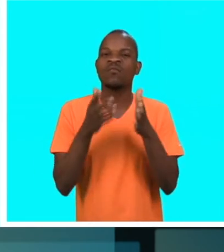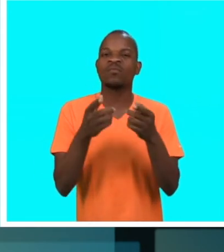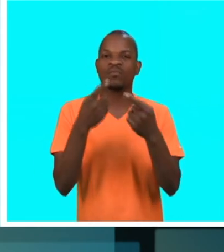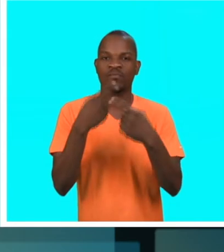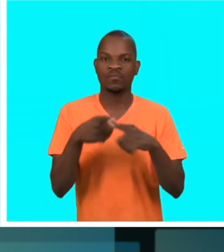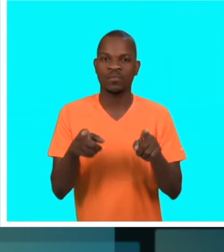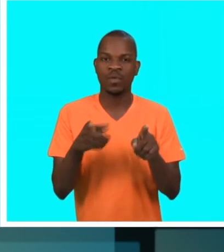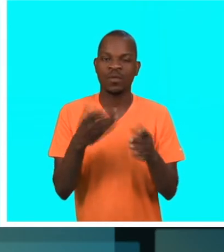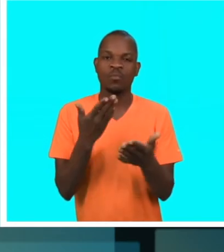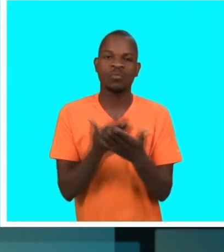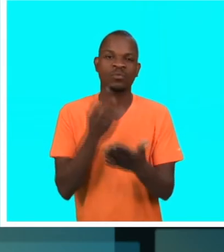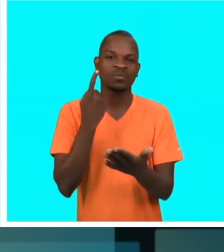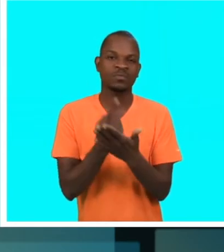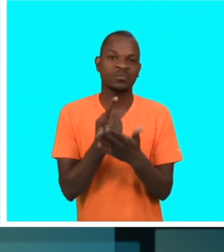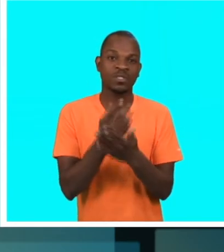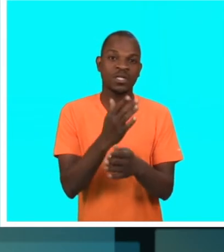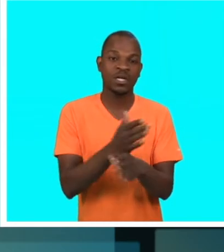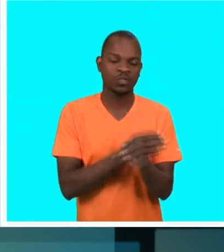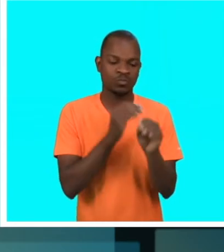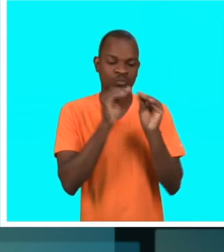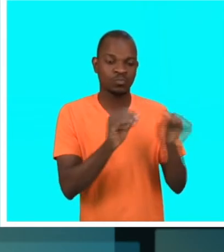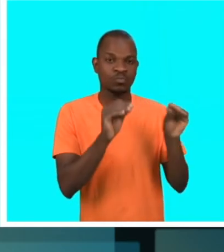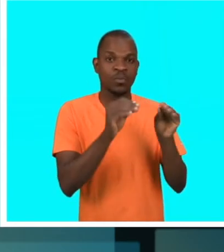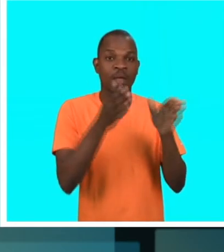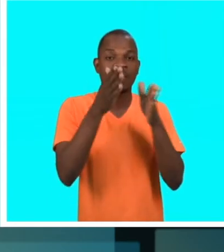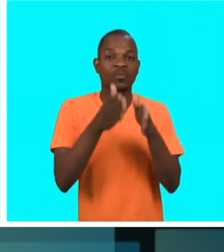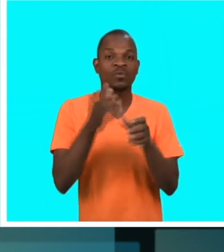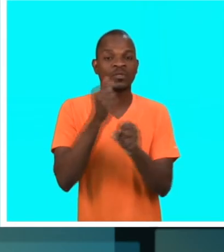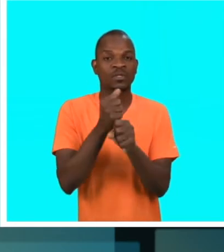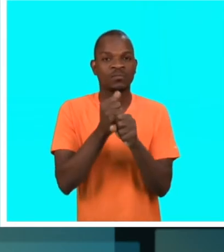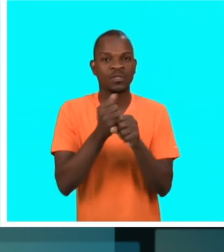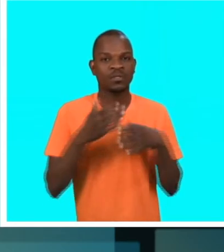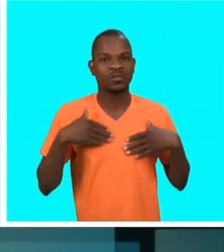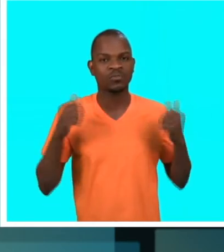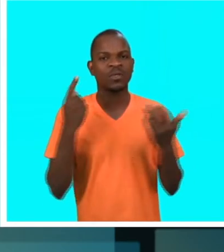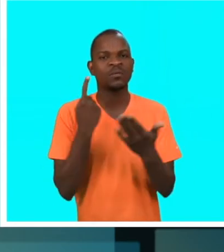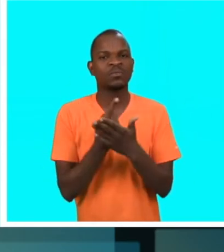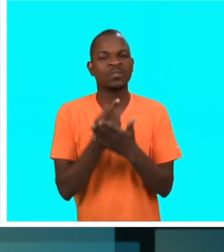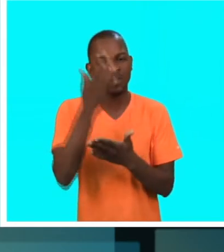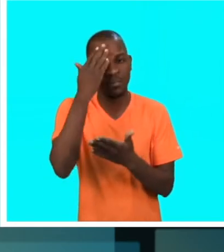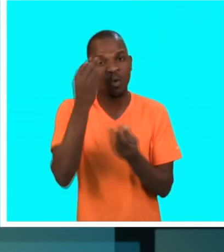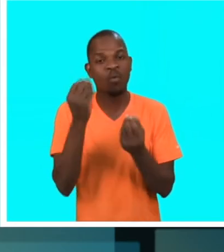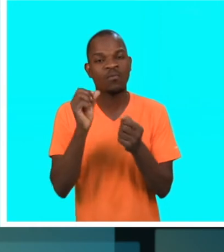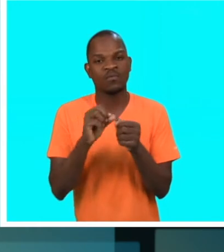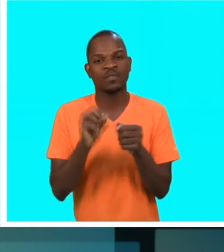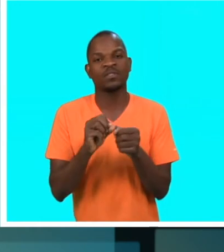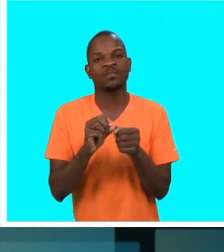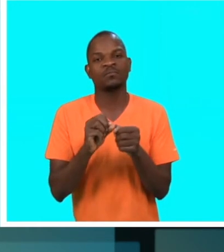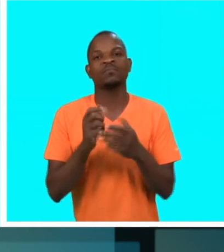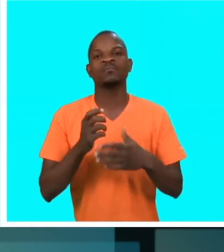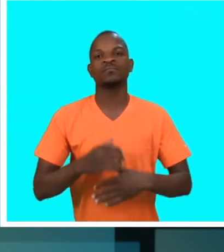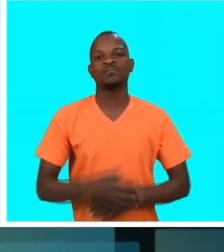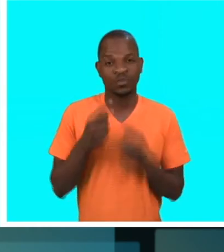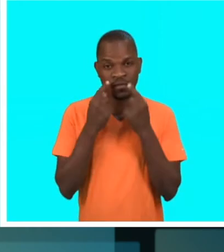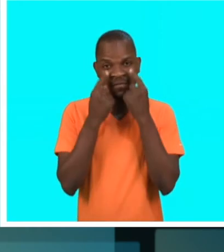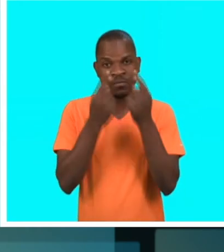formas. Por isso, há que formar provedores de saúde em matéria de como tratar, de como atender essas necessidades.